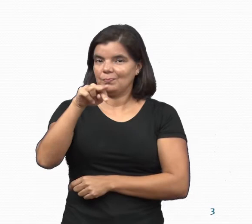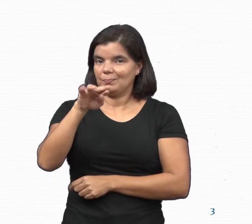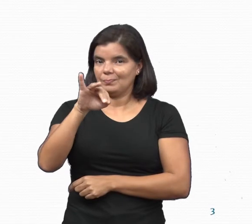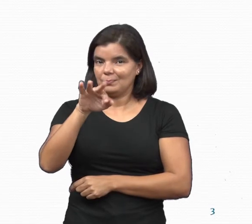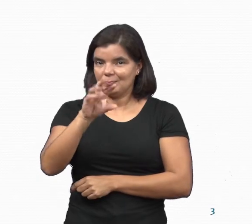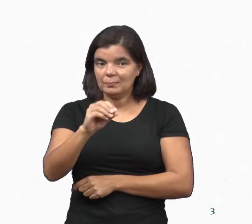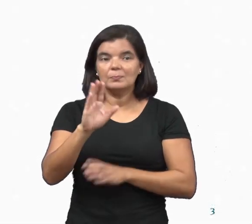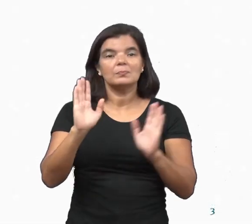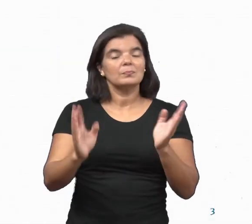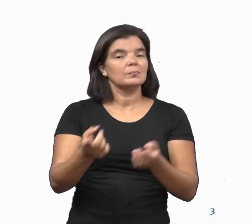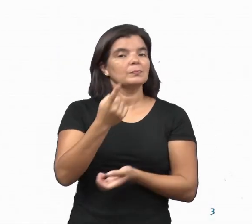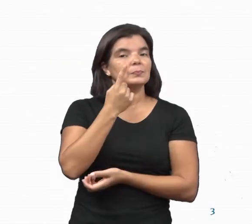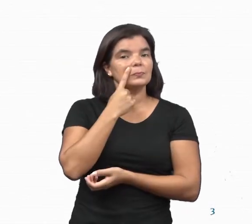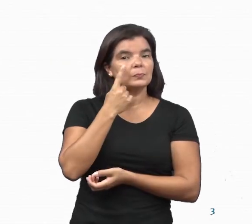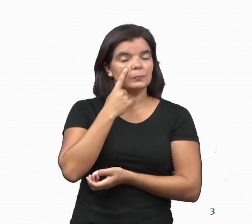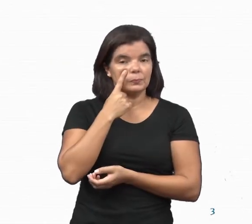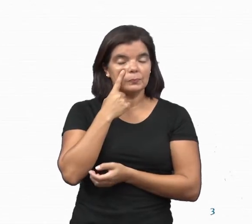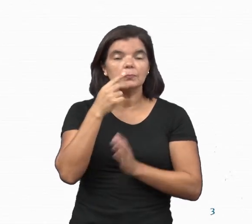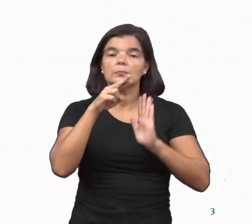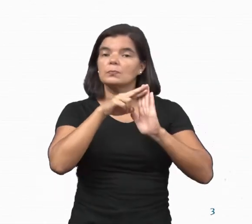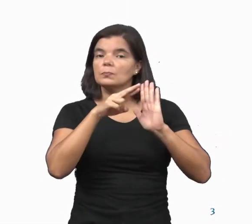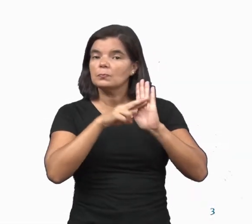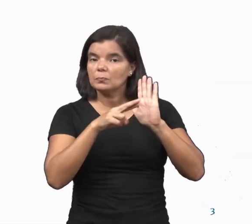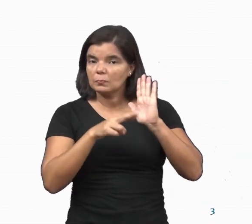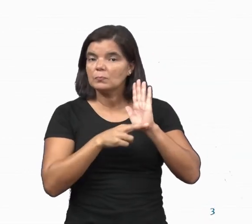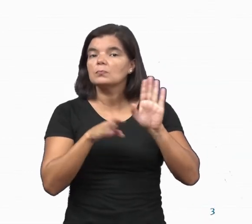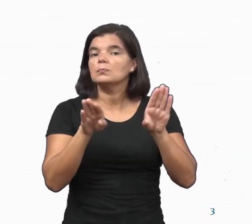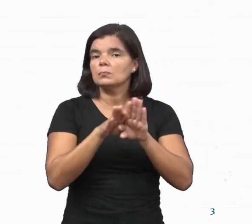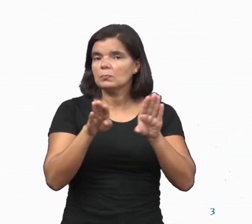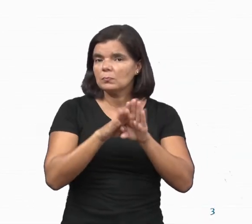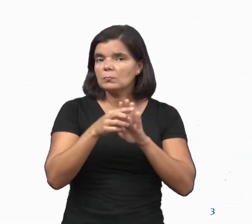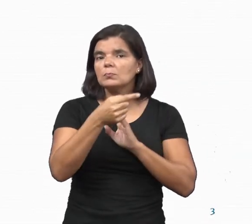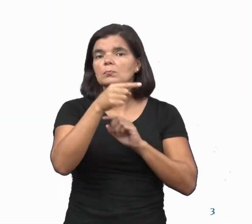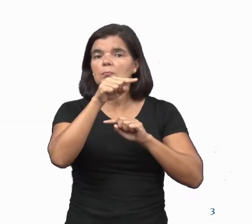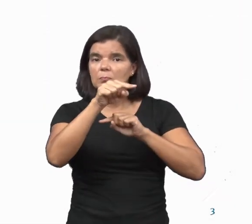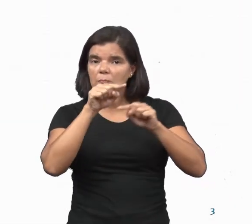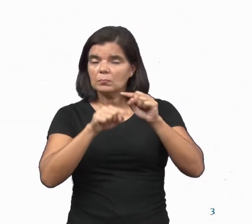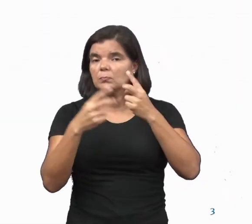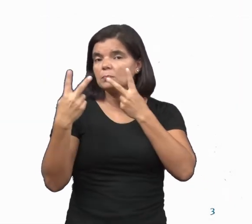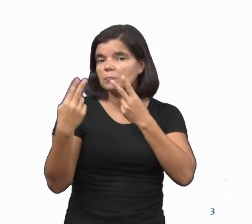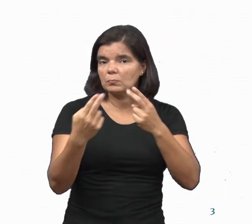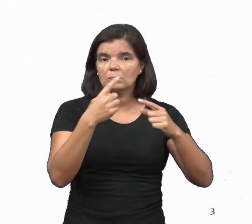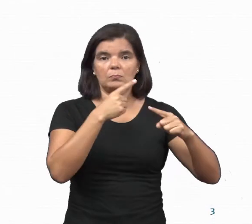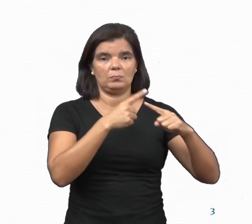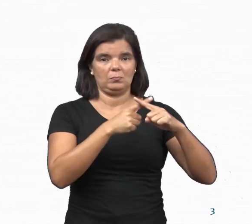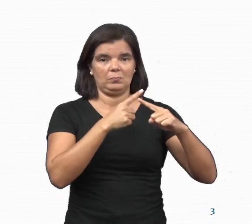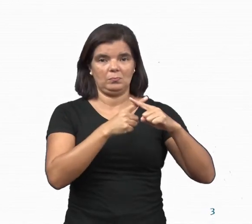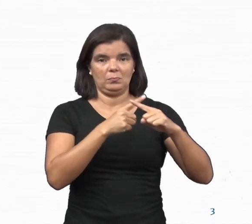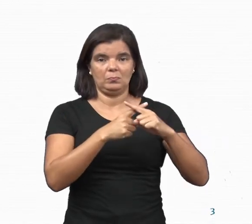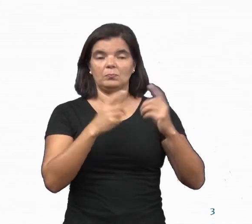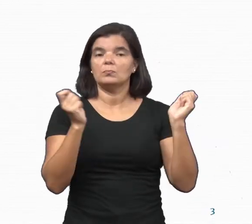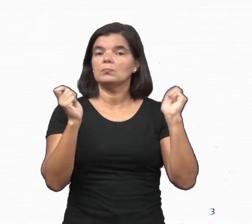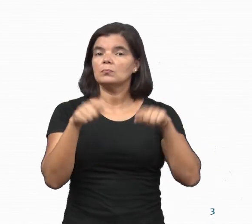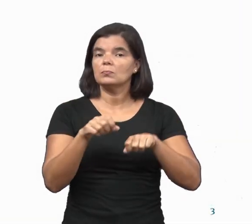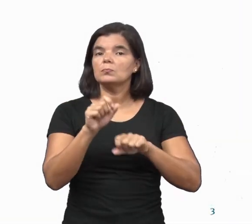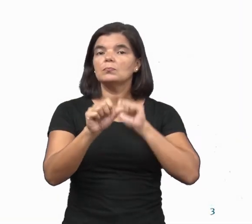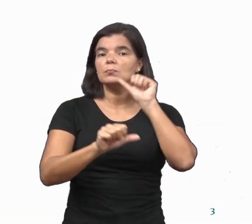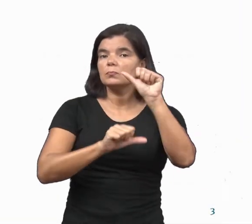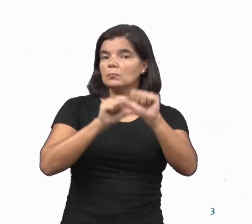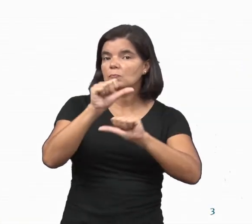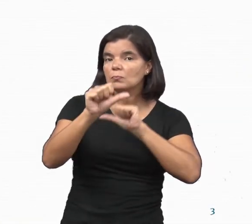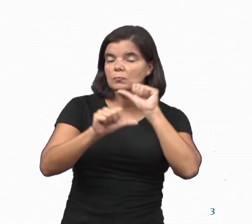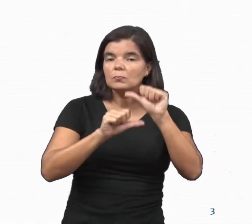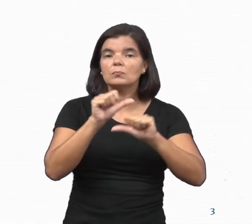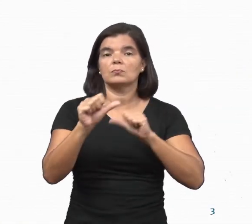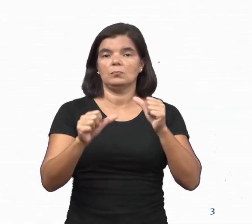já viu, a regra dos sinais também vale para a divisão da mesma forma que vale para a multiplicação. Então, eu posso só transformar aqui os